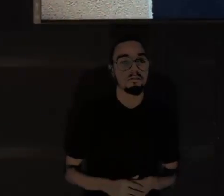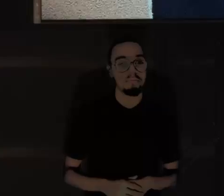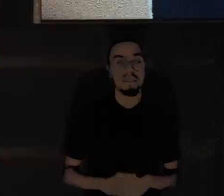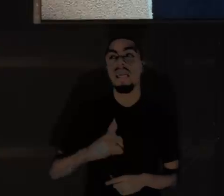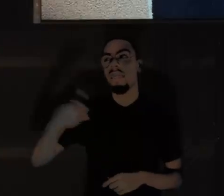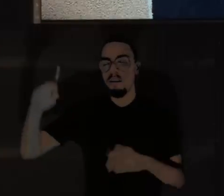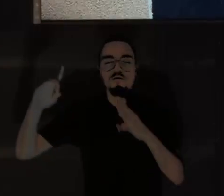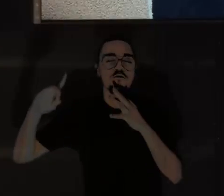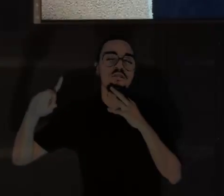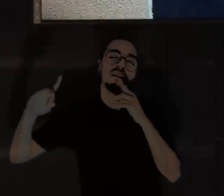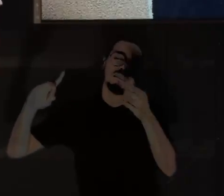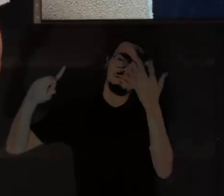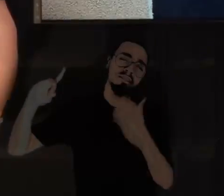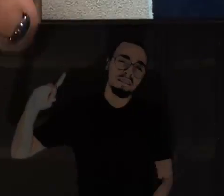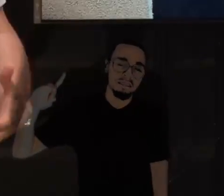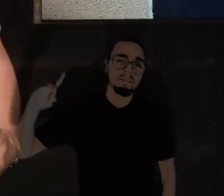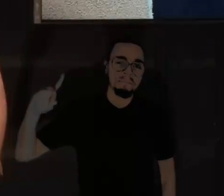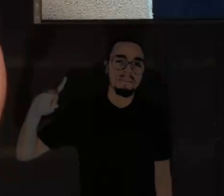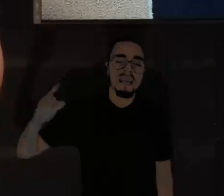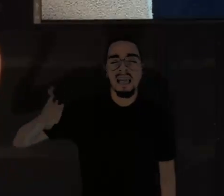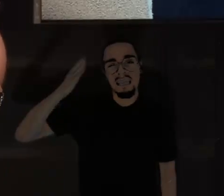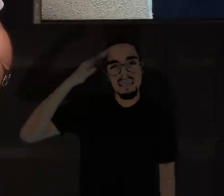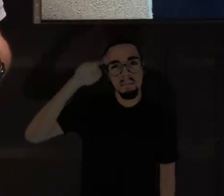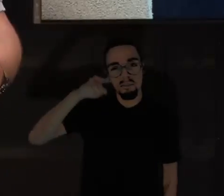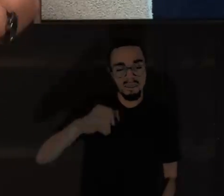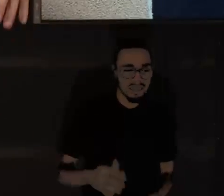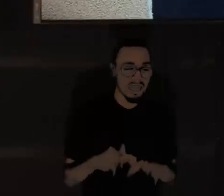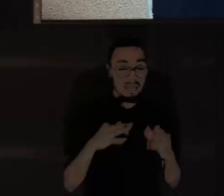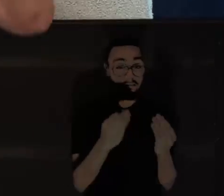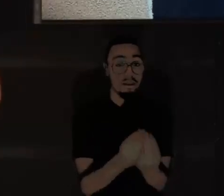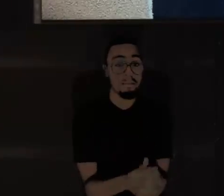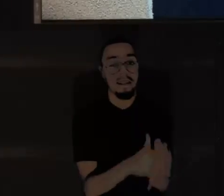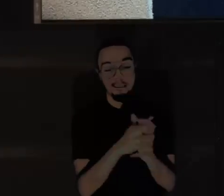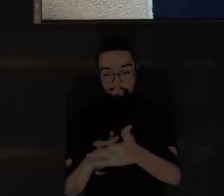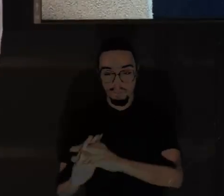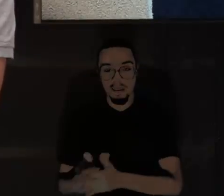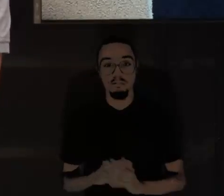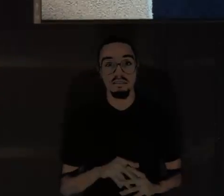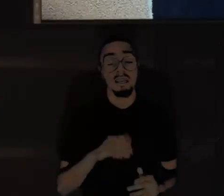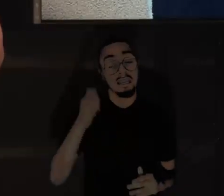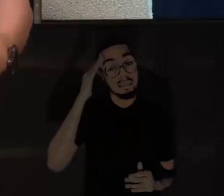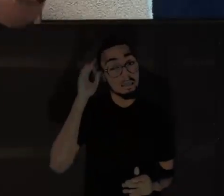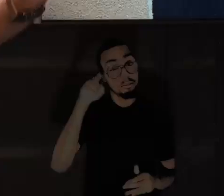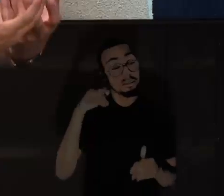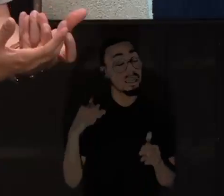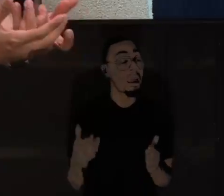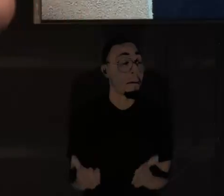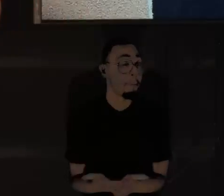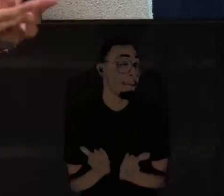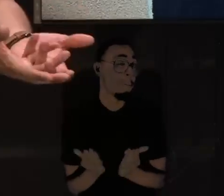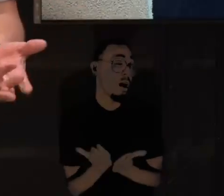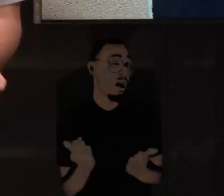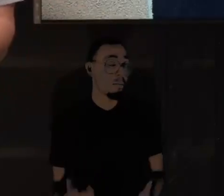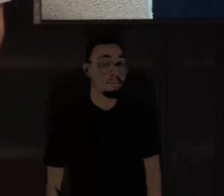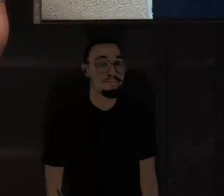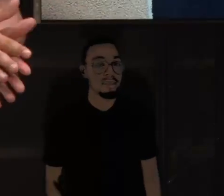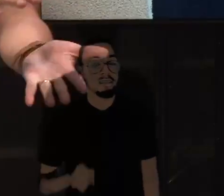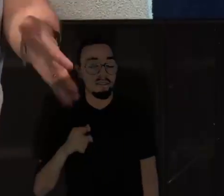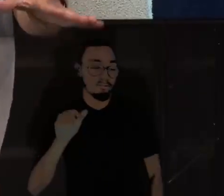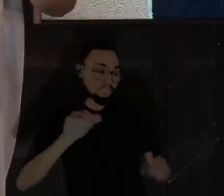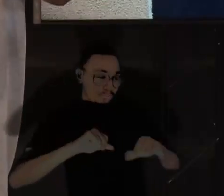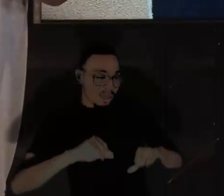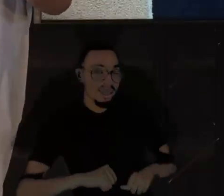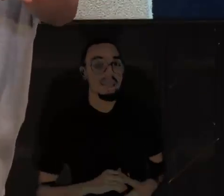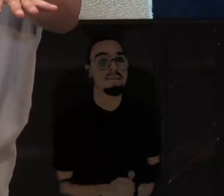Gideão. Eu sei que a tua família é uma bagunça. Eu sei que vocês são pobres. Eu sei que você é o menor. Naquela época,